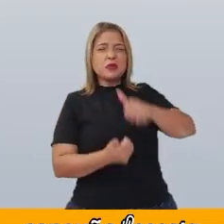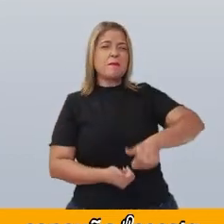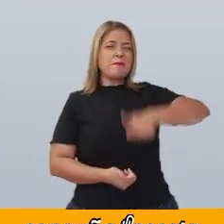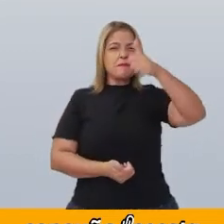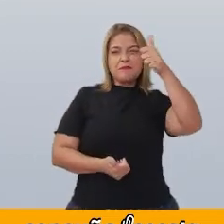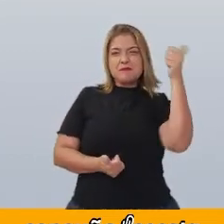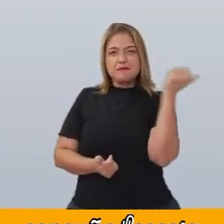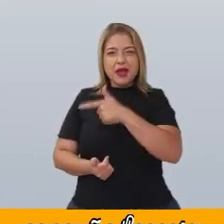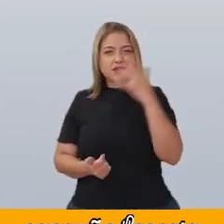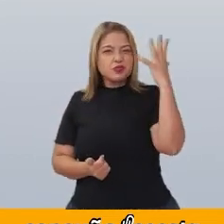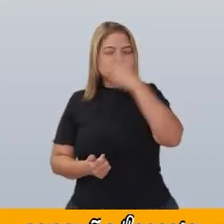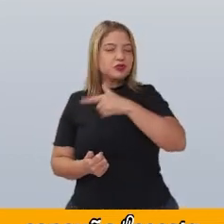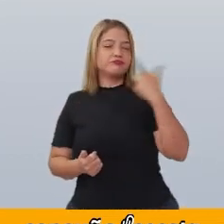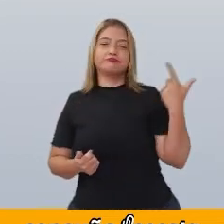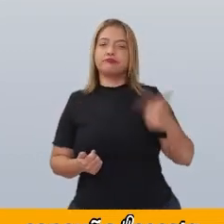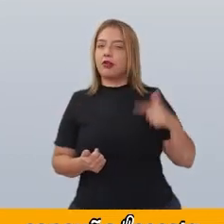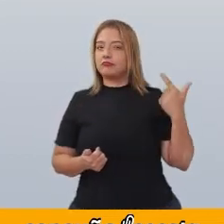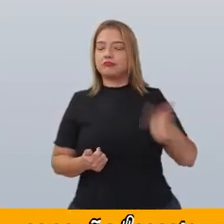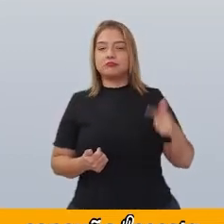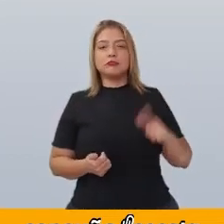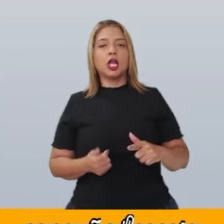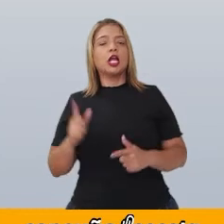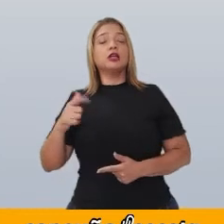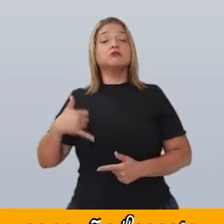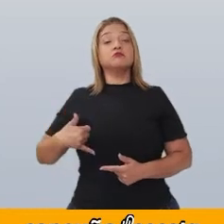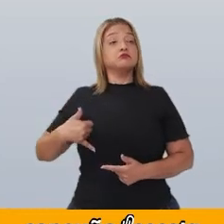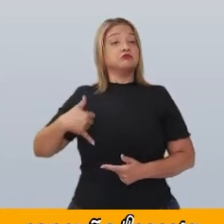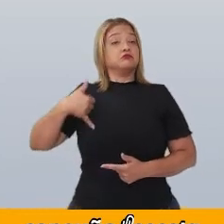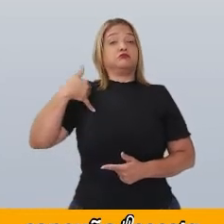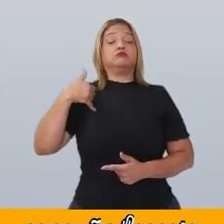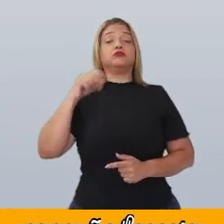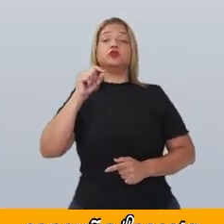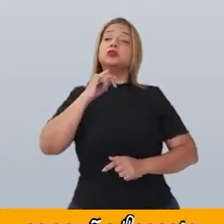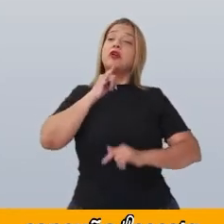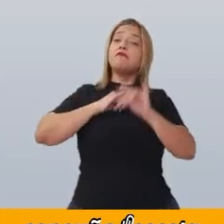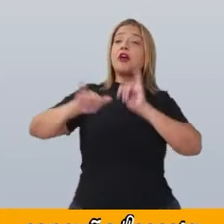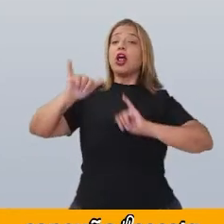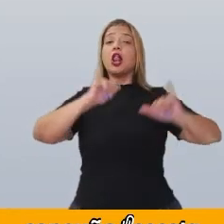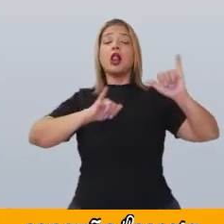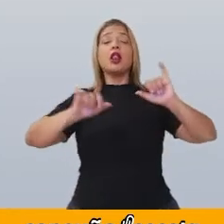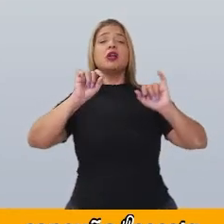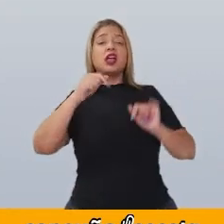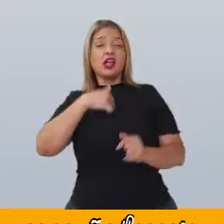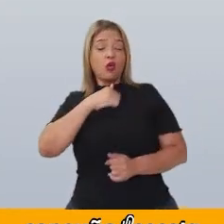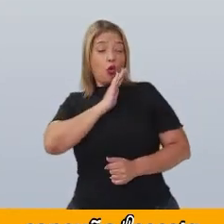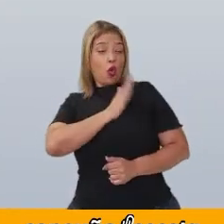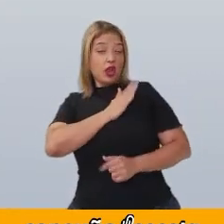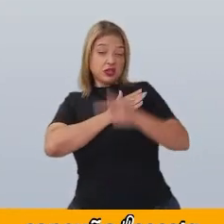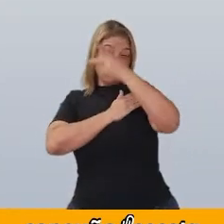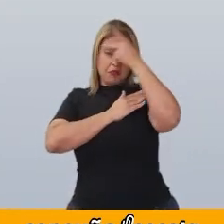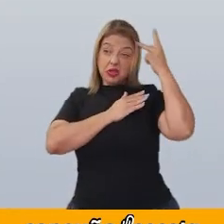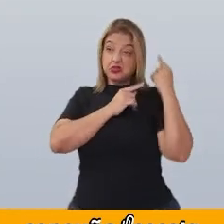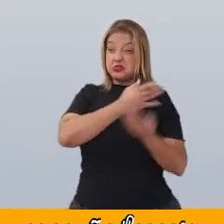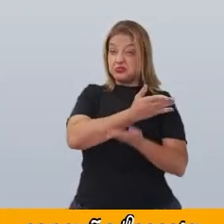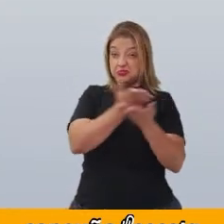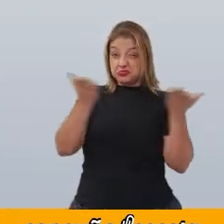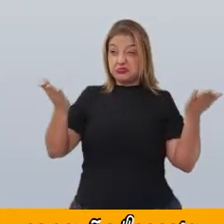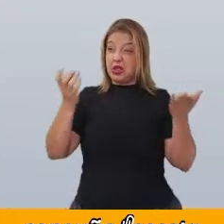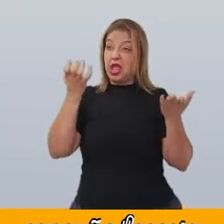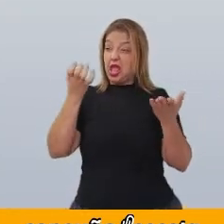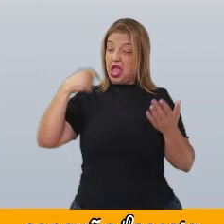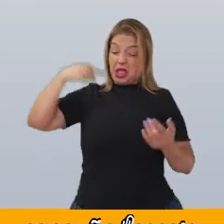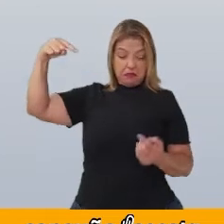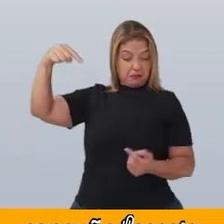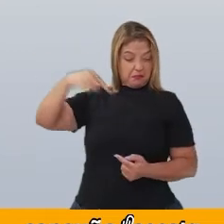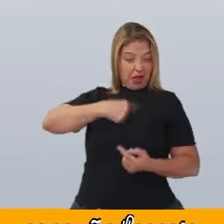ele. Vaidoso, a todos dizia que seu coração jamais seria ferido pelas flechas de